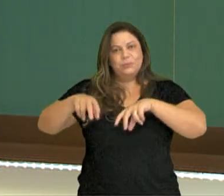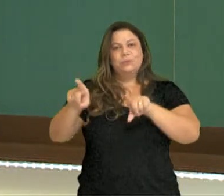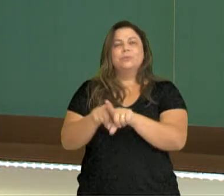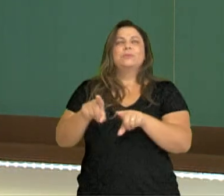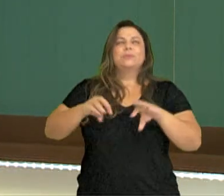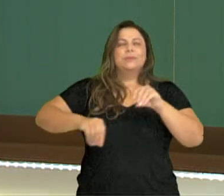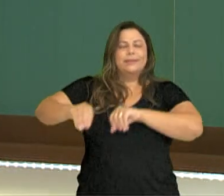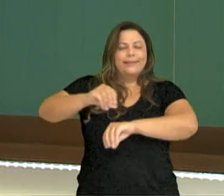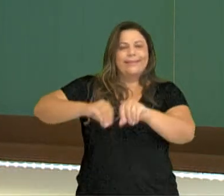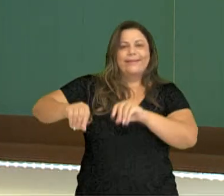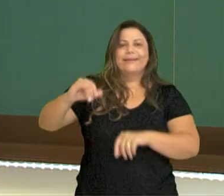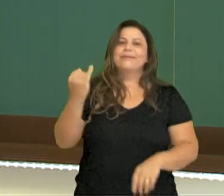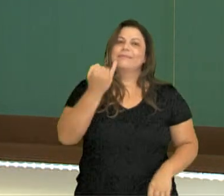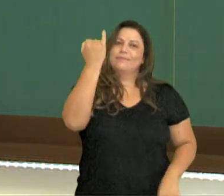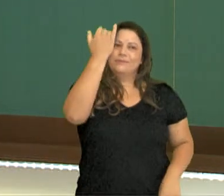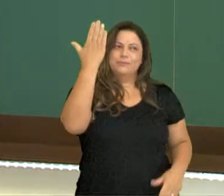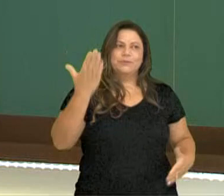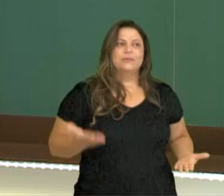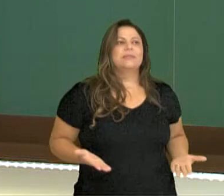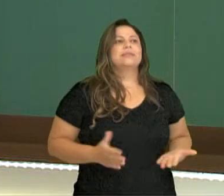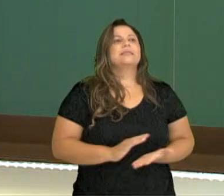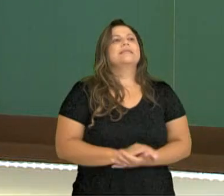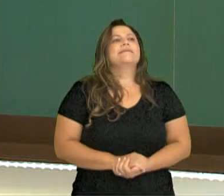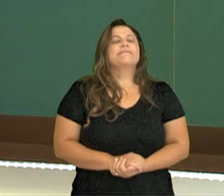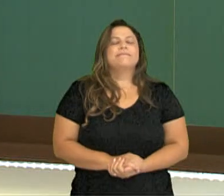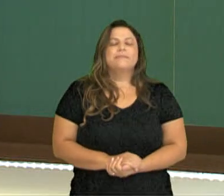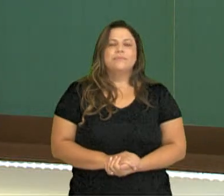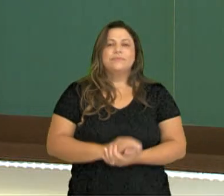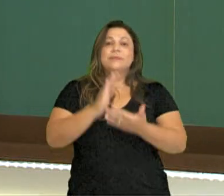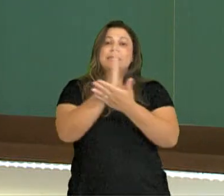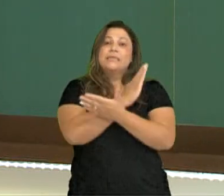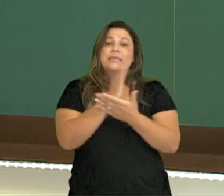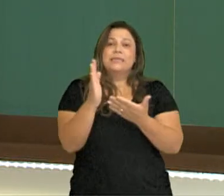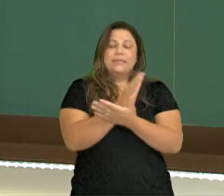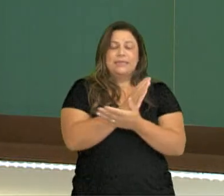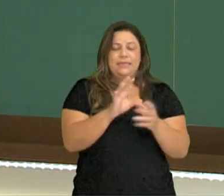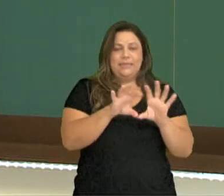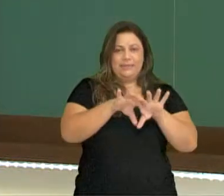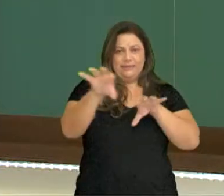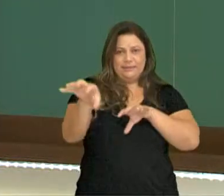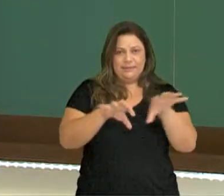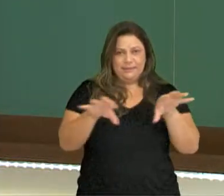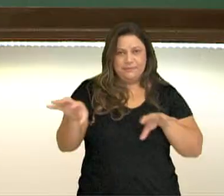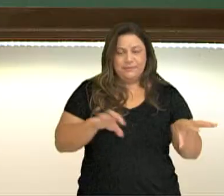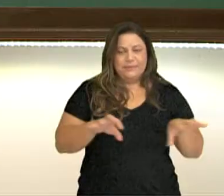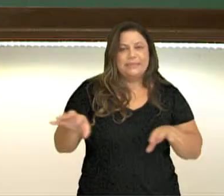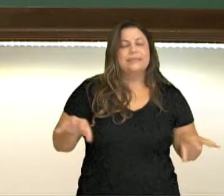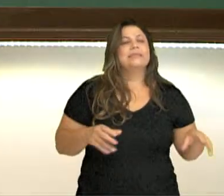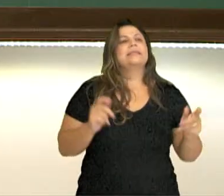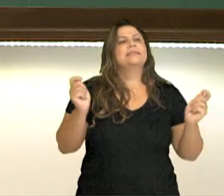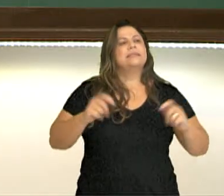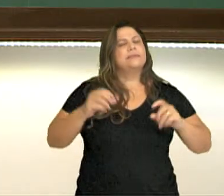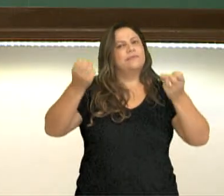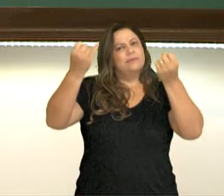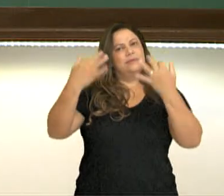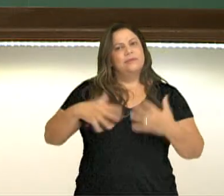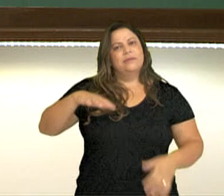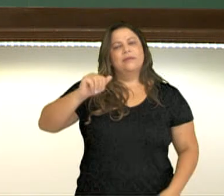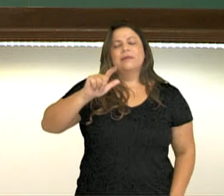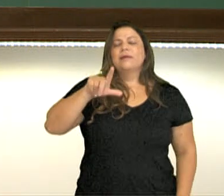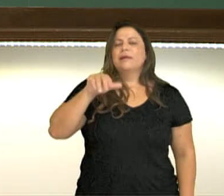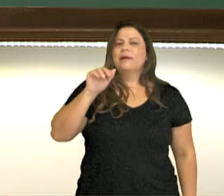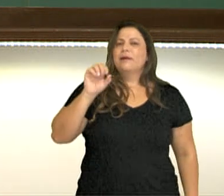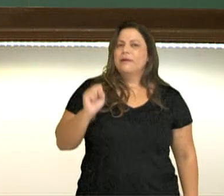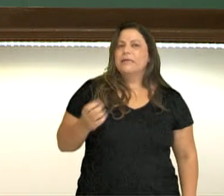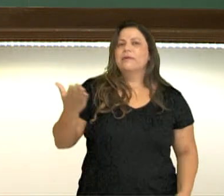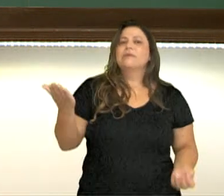a relevância dessas algas. A classificação agora dos protozoários. Então nós estávamos falando das algas com relação